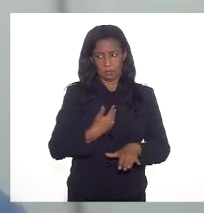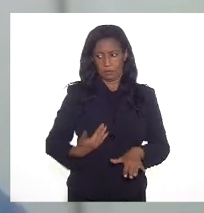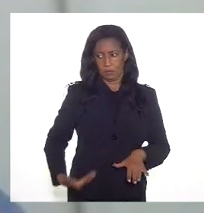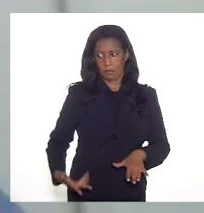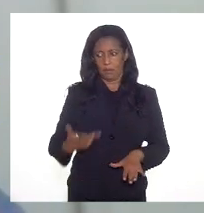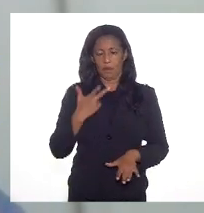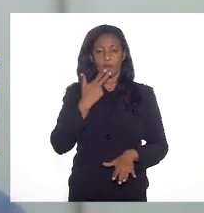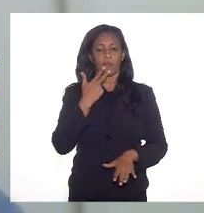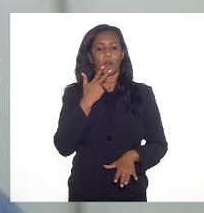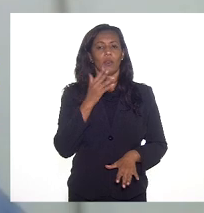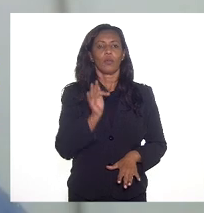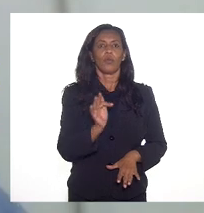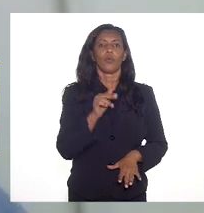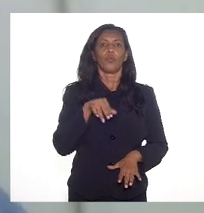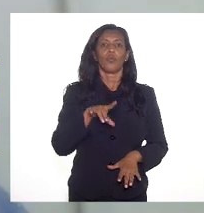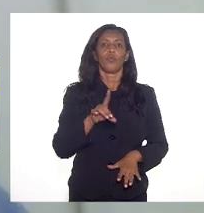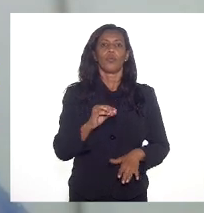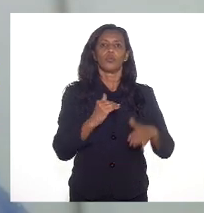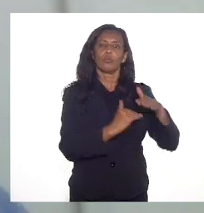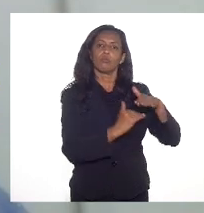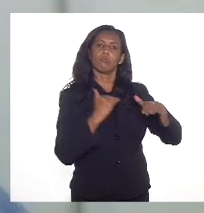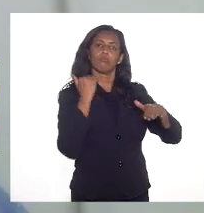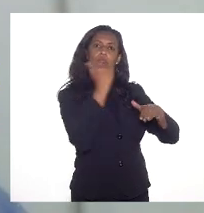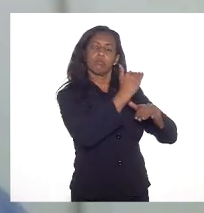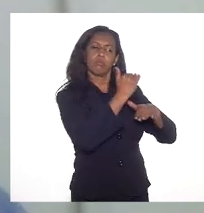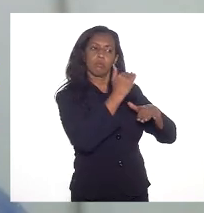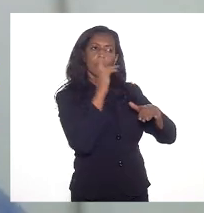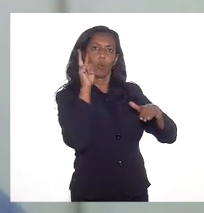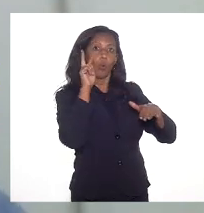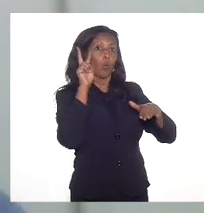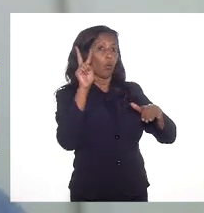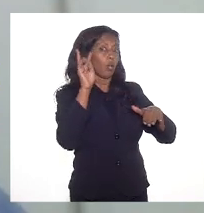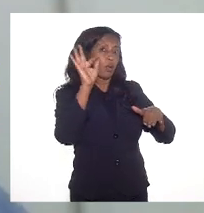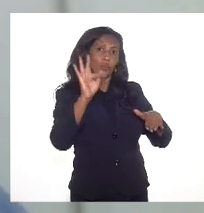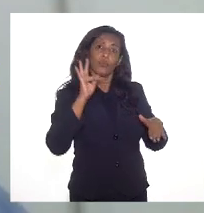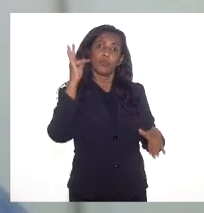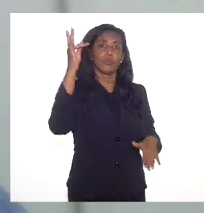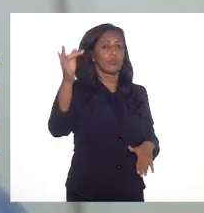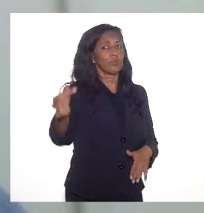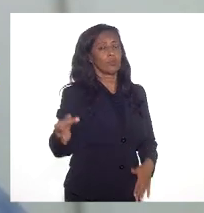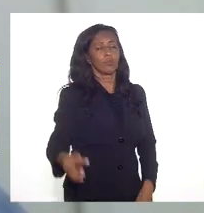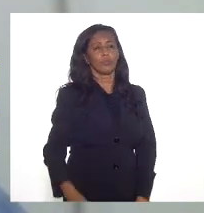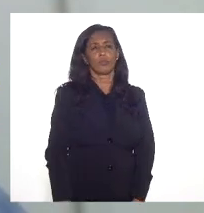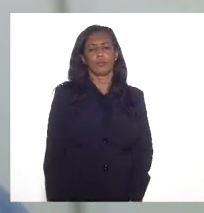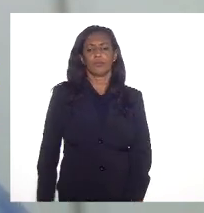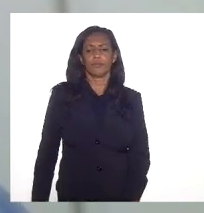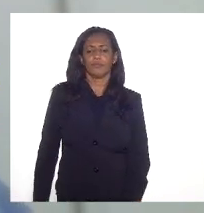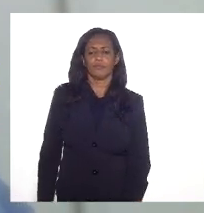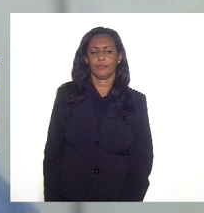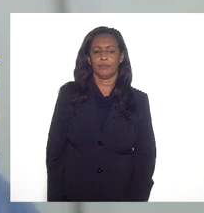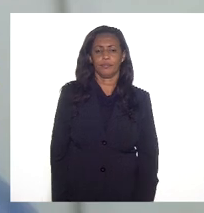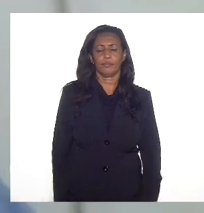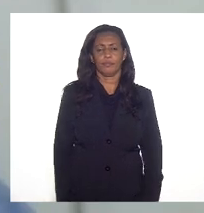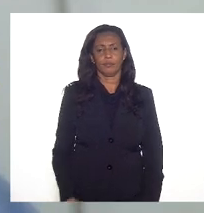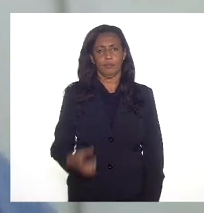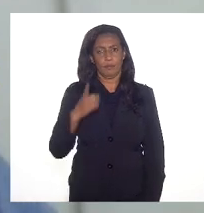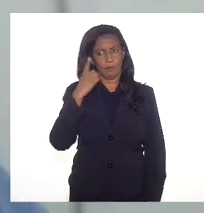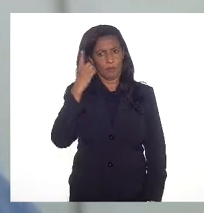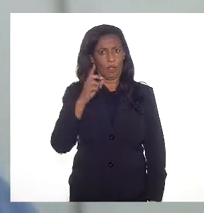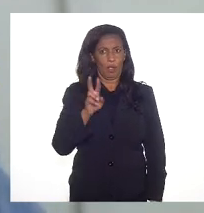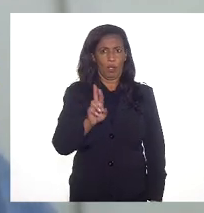fundo soberano com um olhar para o futuro. Deputado Rubens Bontempo, não